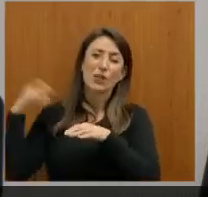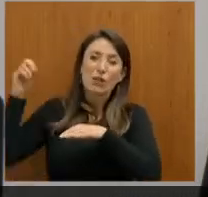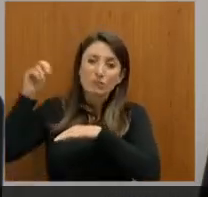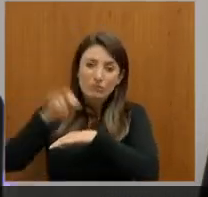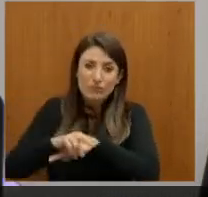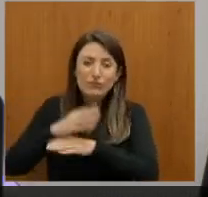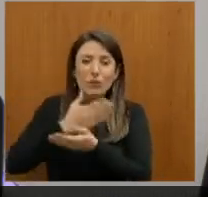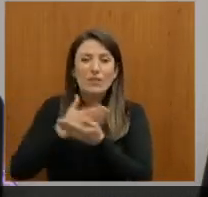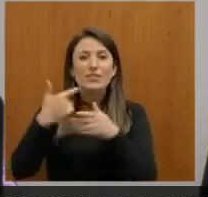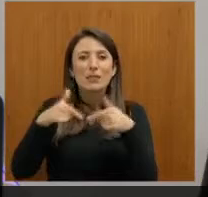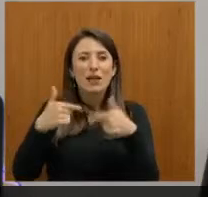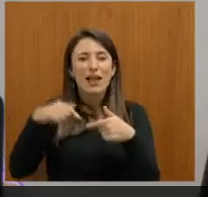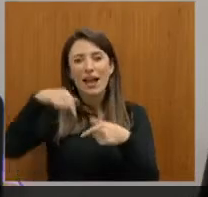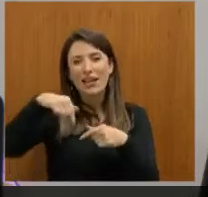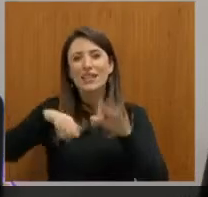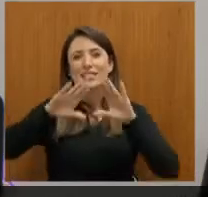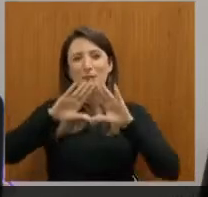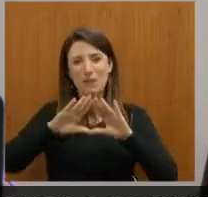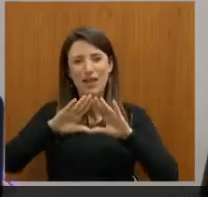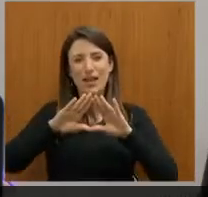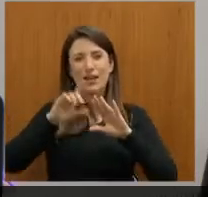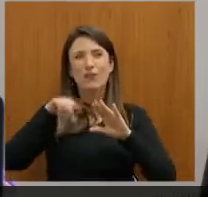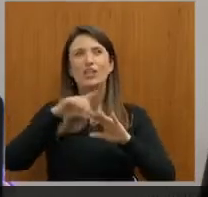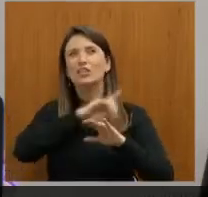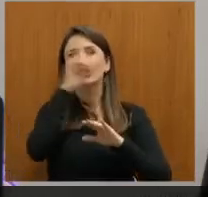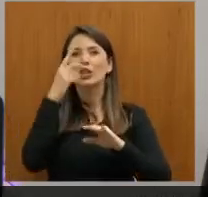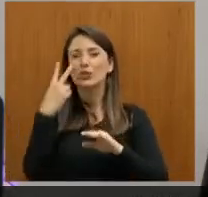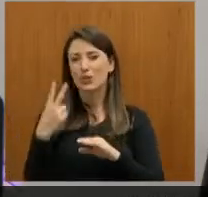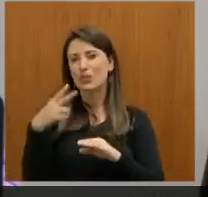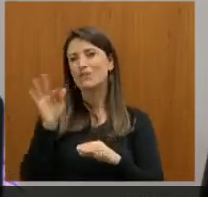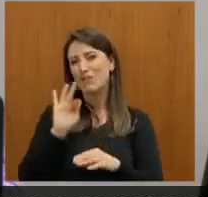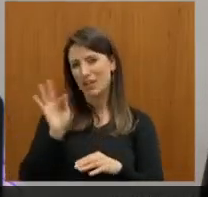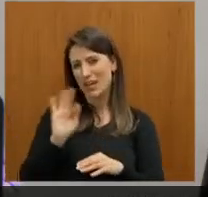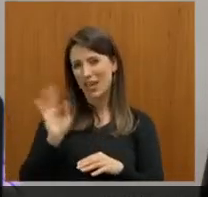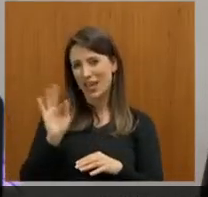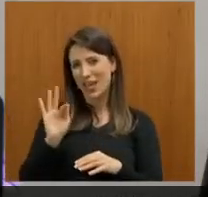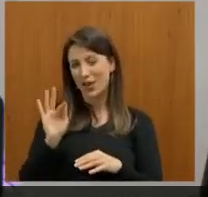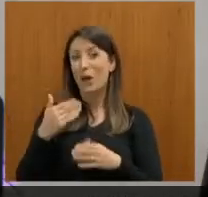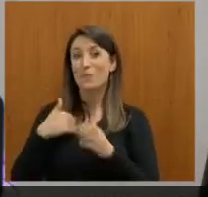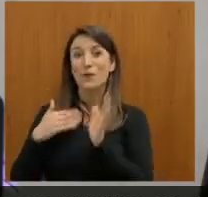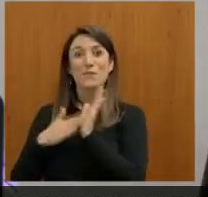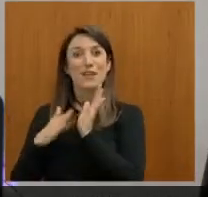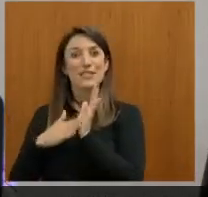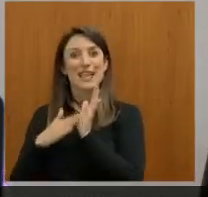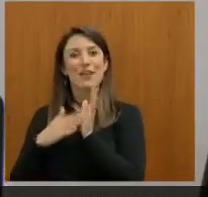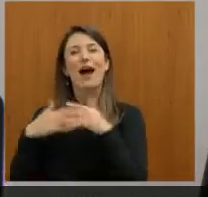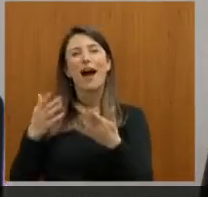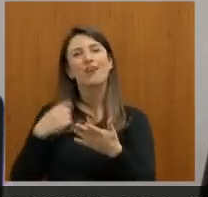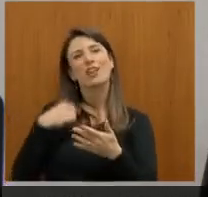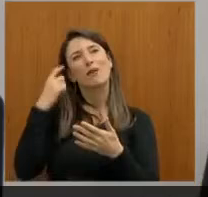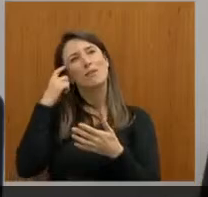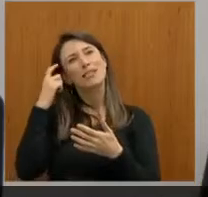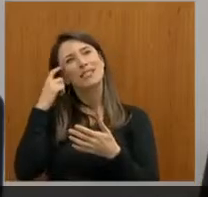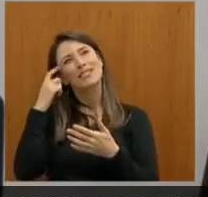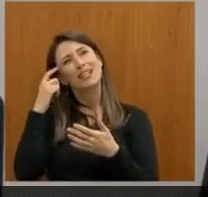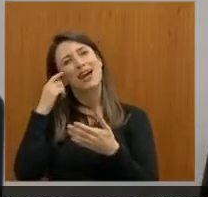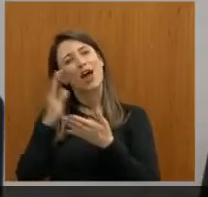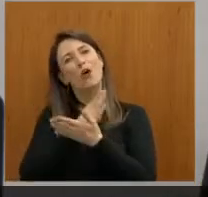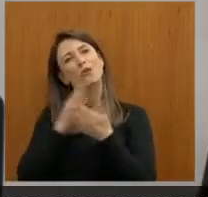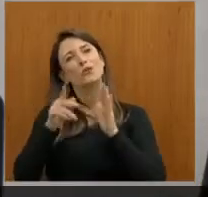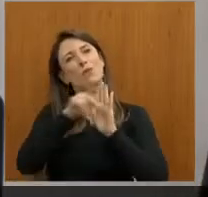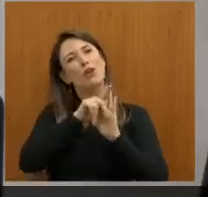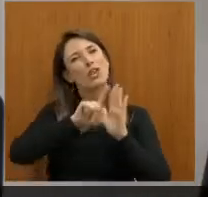no dia dois de fevereiro Nós tomamos posse no dia primeiro dia dois de fevereiro é meu aniversário eu tava aqui pensando em alguns projetos de lei